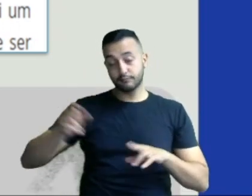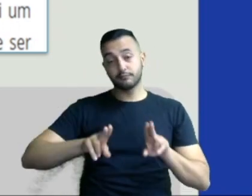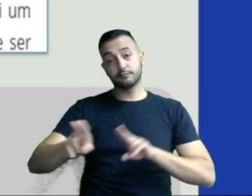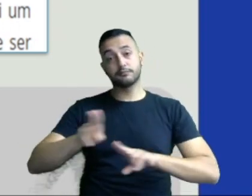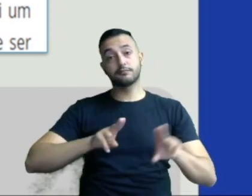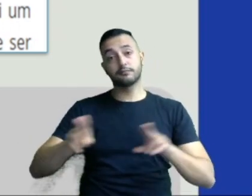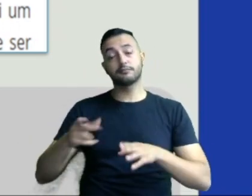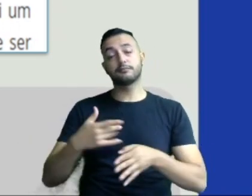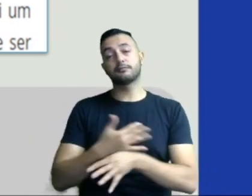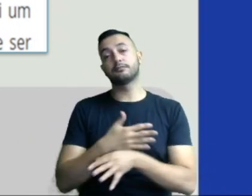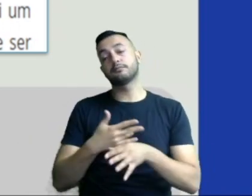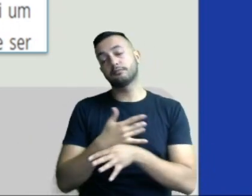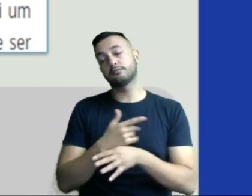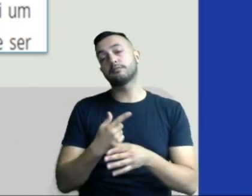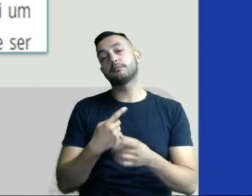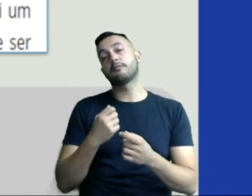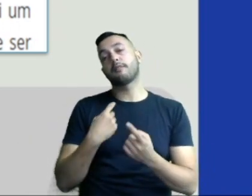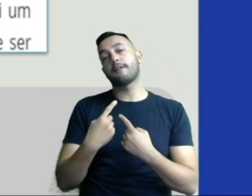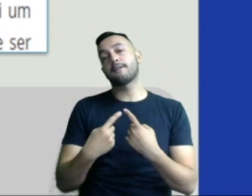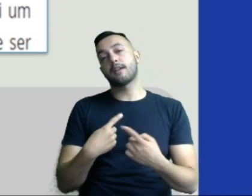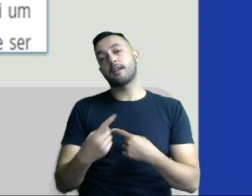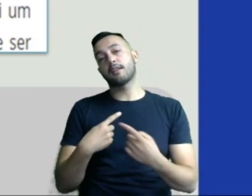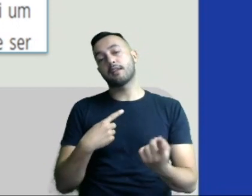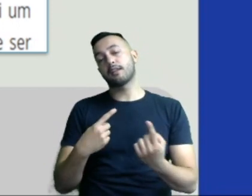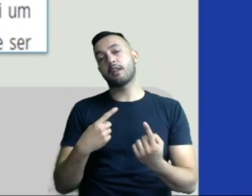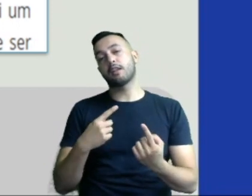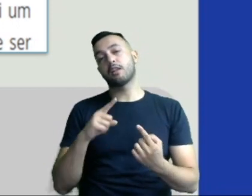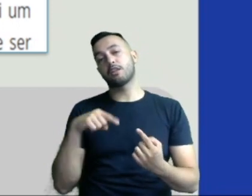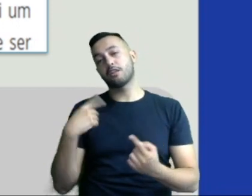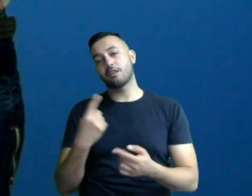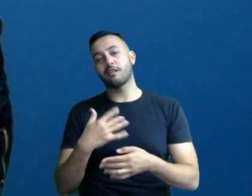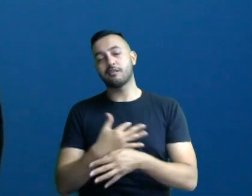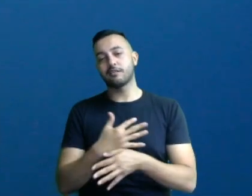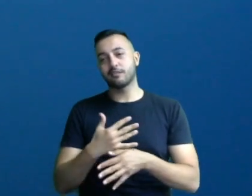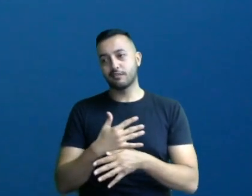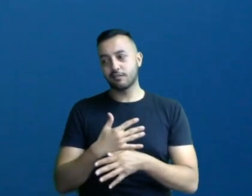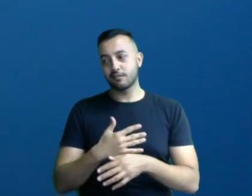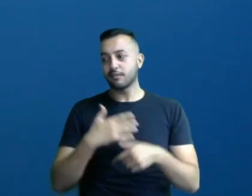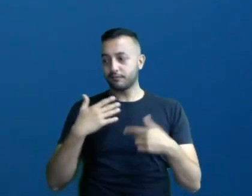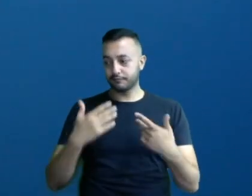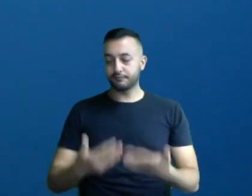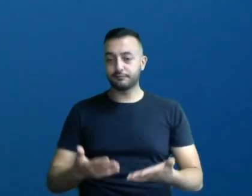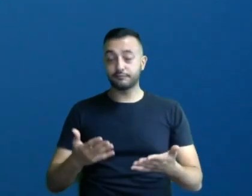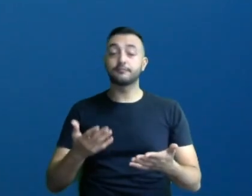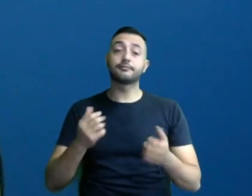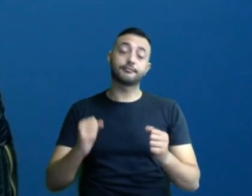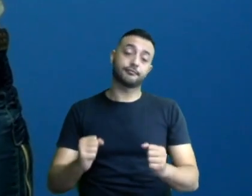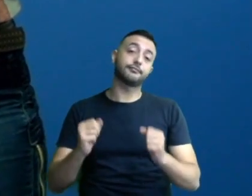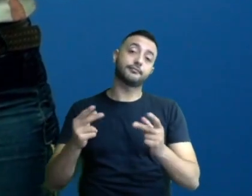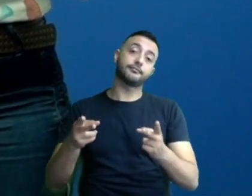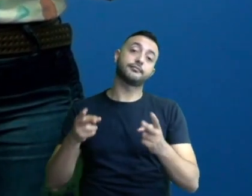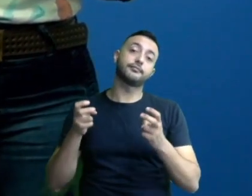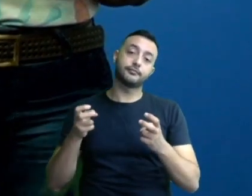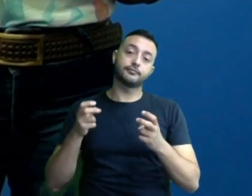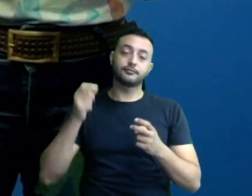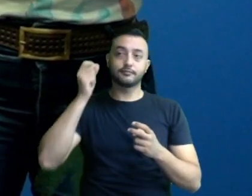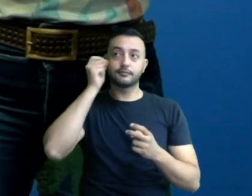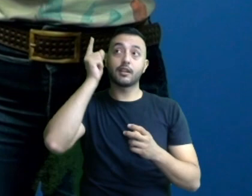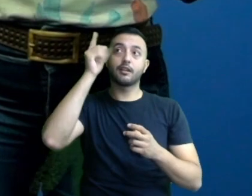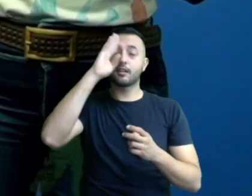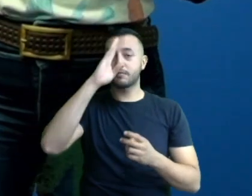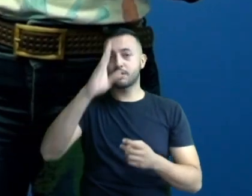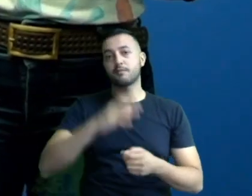batizam as cidades e as avenidas da nossa cidade. Então, aí a gente pode perceber que está a ideia